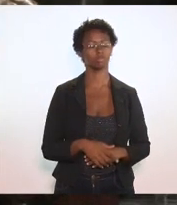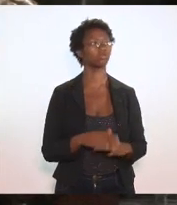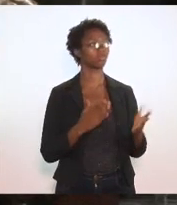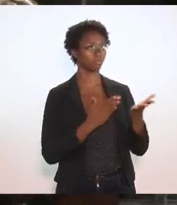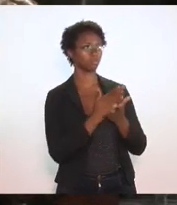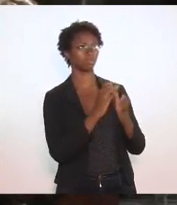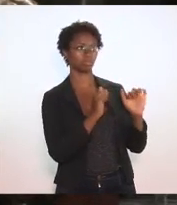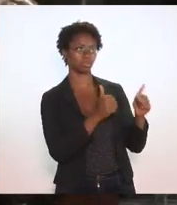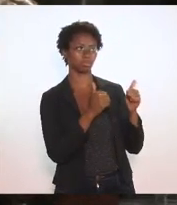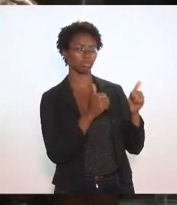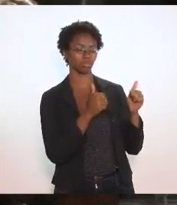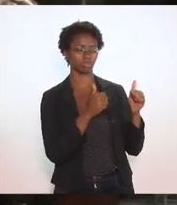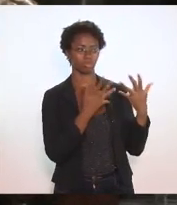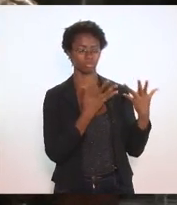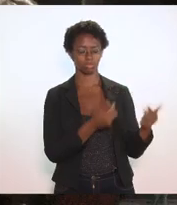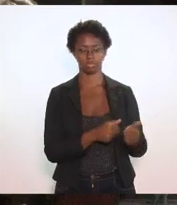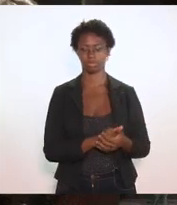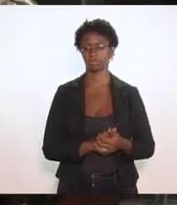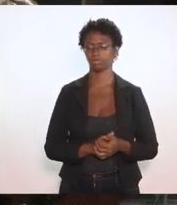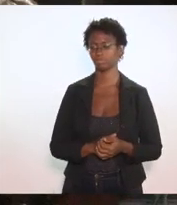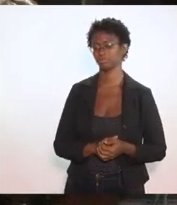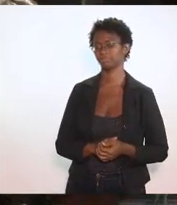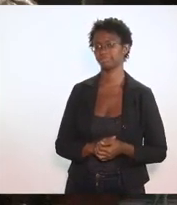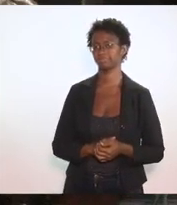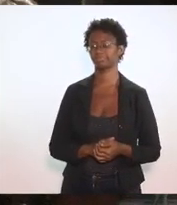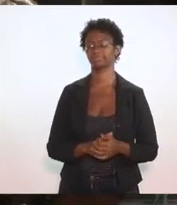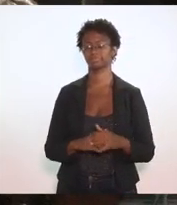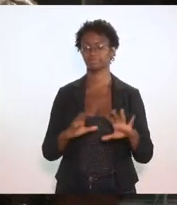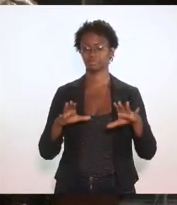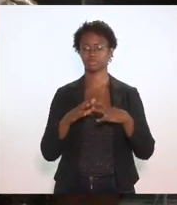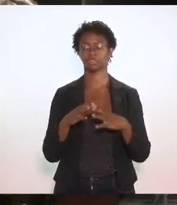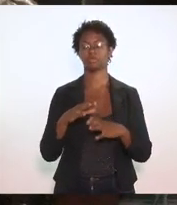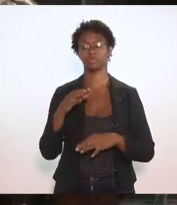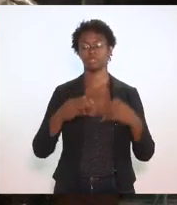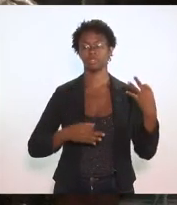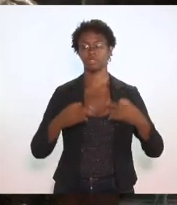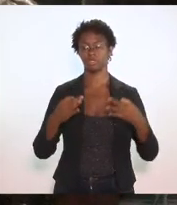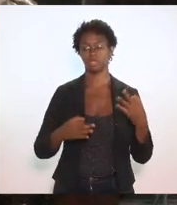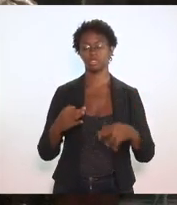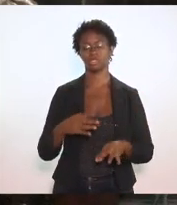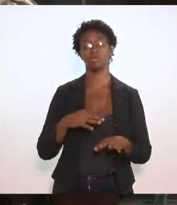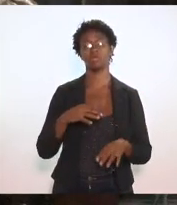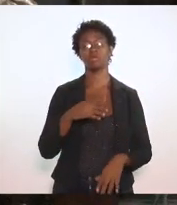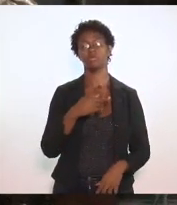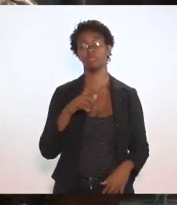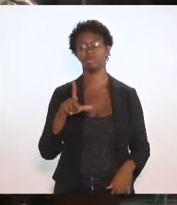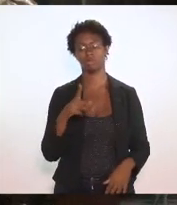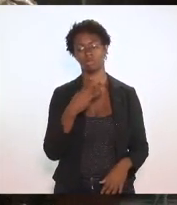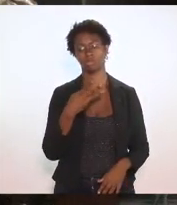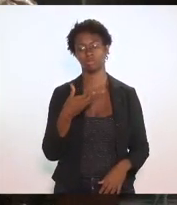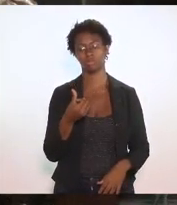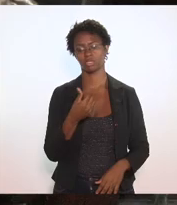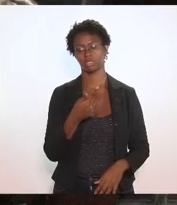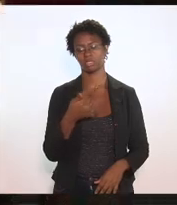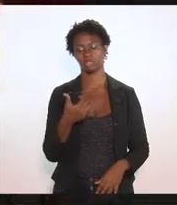Excelência. Vamos à Comissão de Constituição e Justiça para aparecer no projeto de lei 3676 de 21.